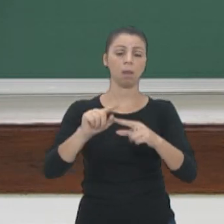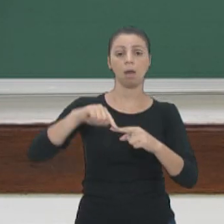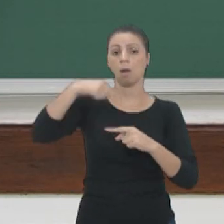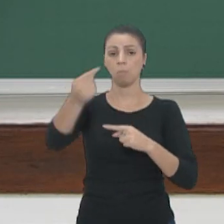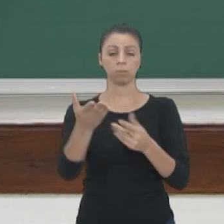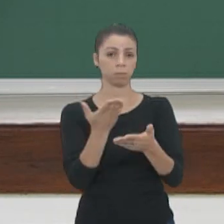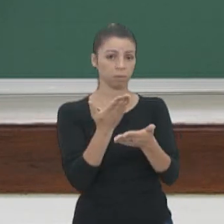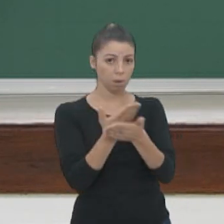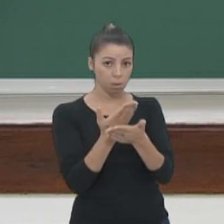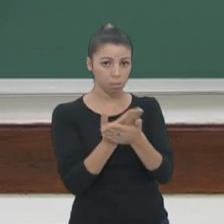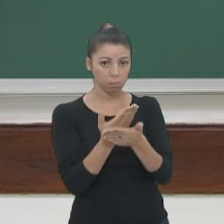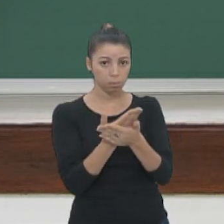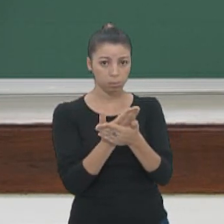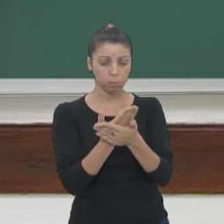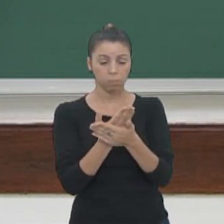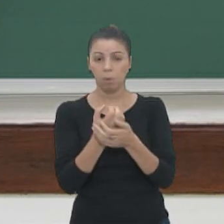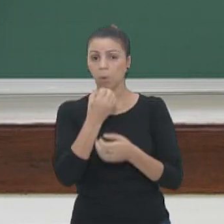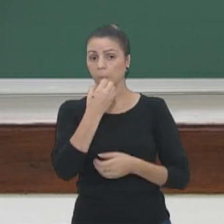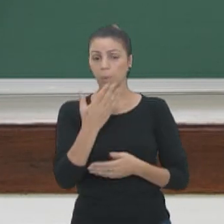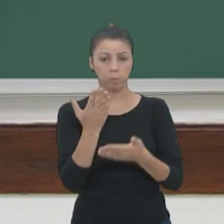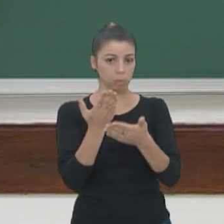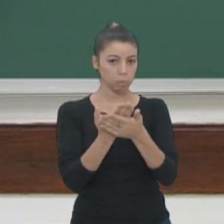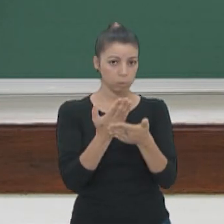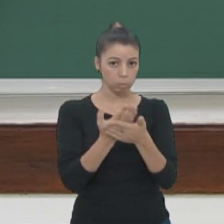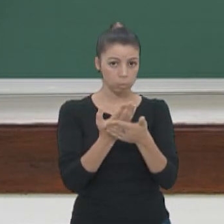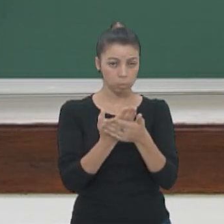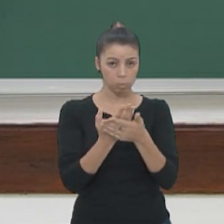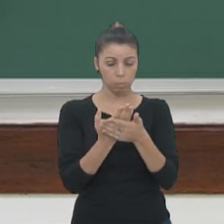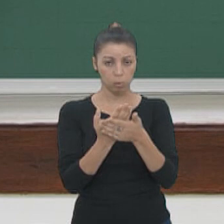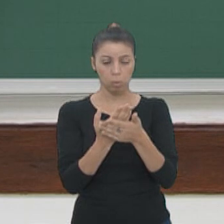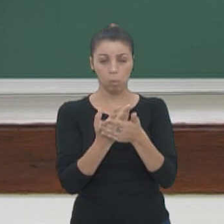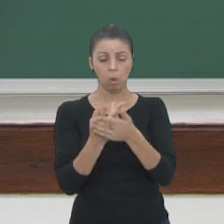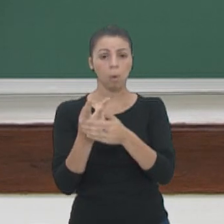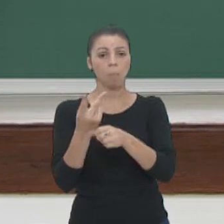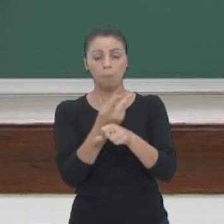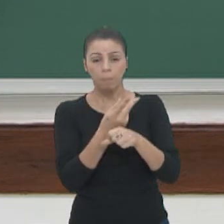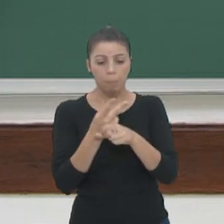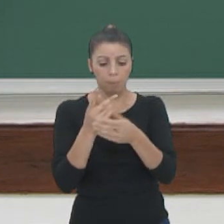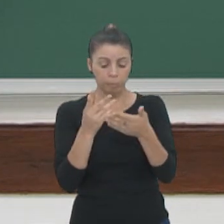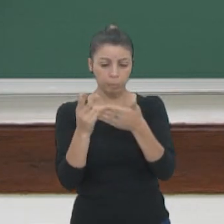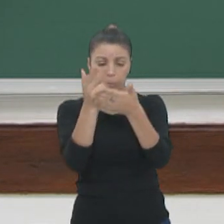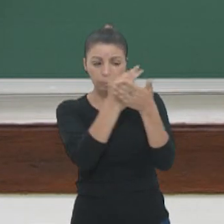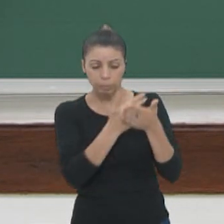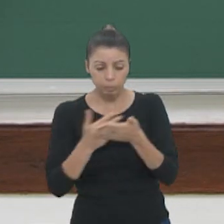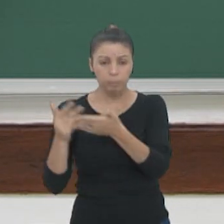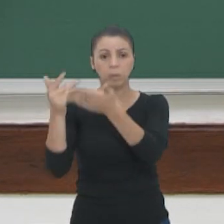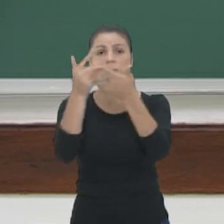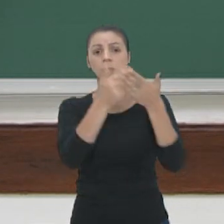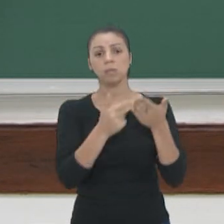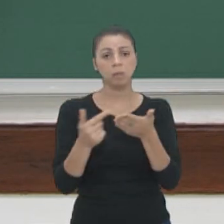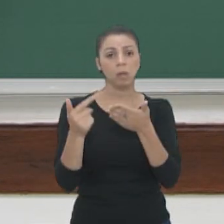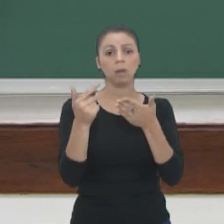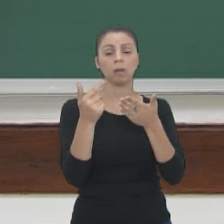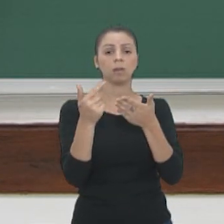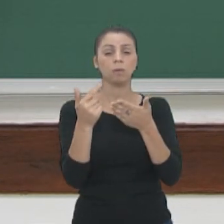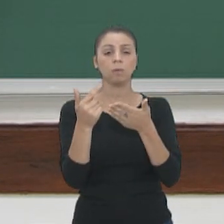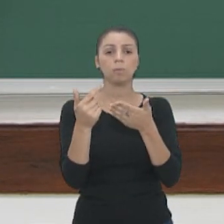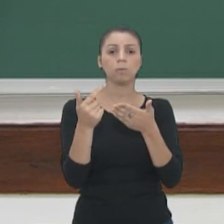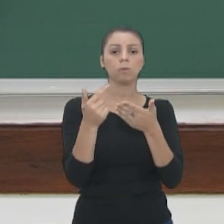próxima aula. Certo? Bons estudos, voltem lá, procurem fazer os desenhos, procurem fazer de